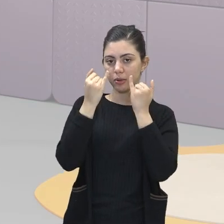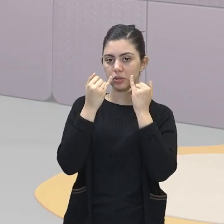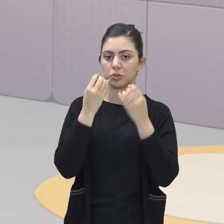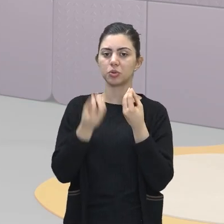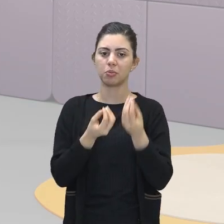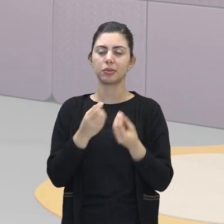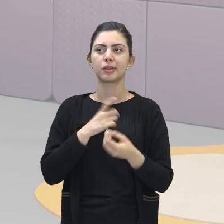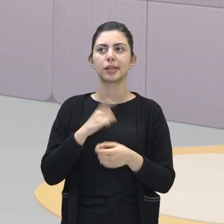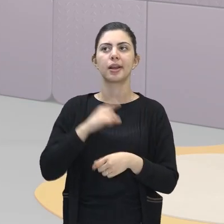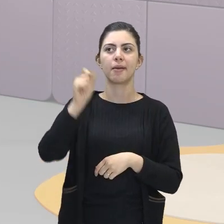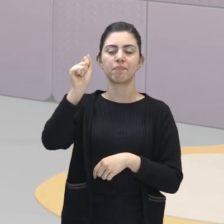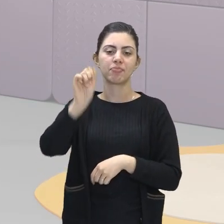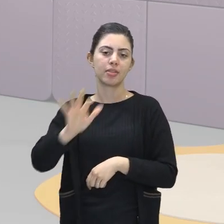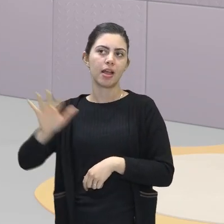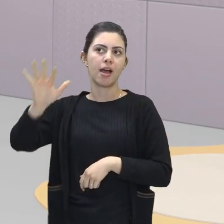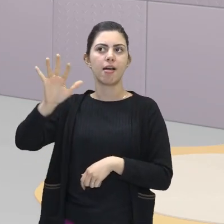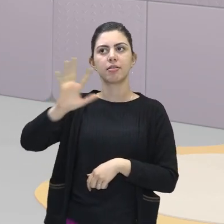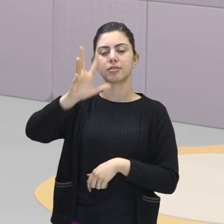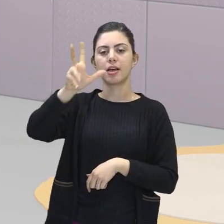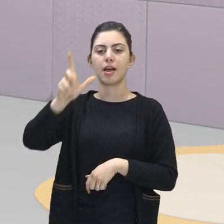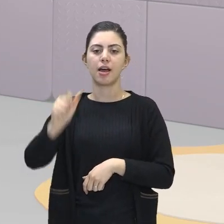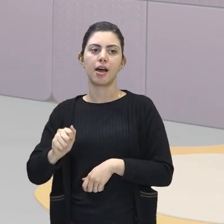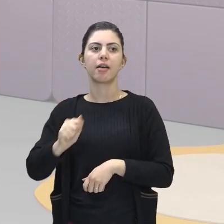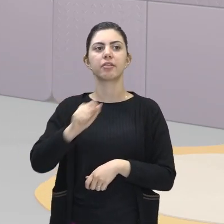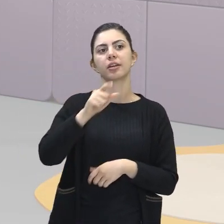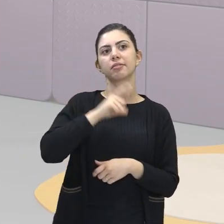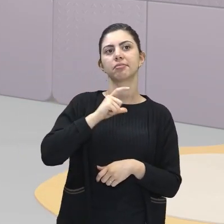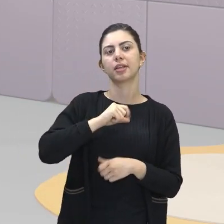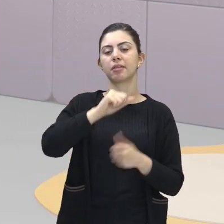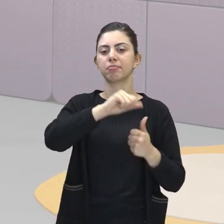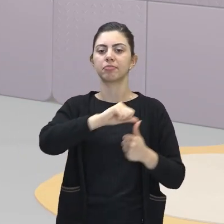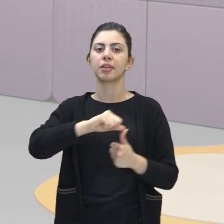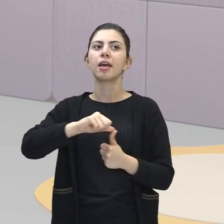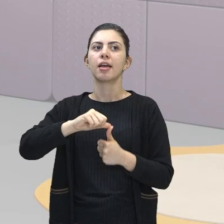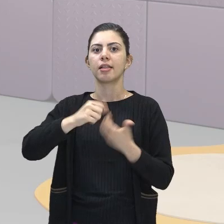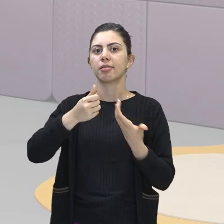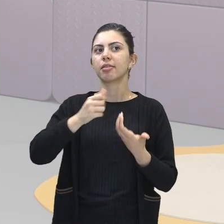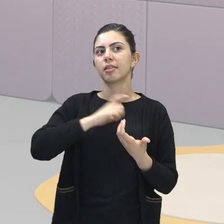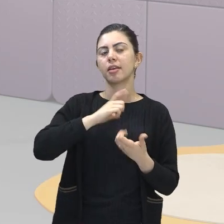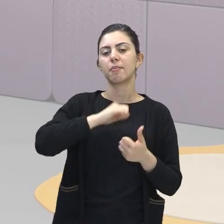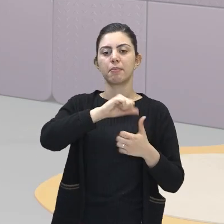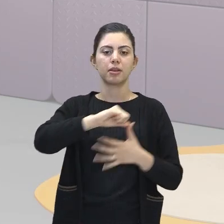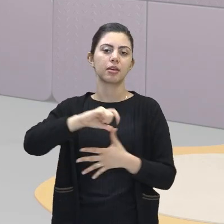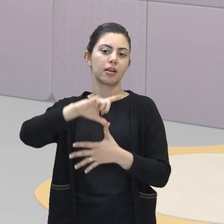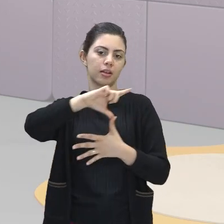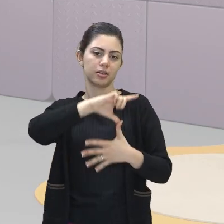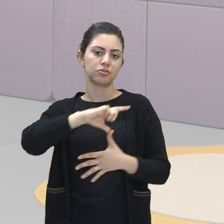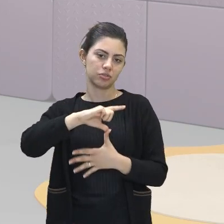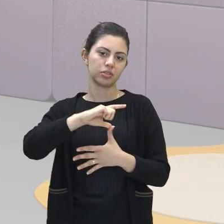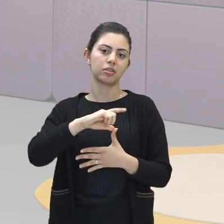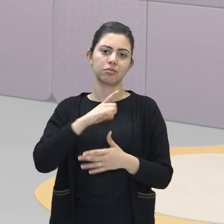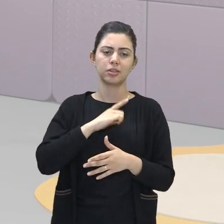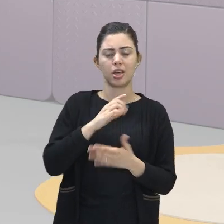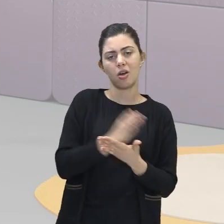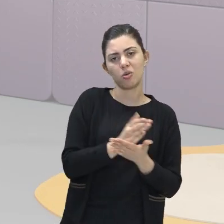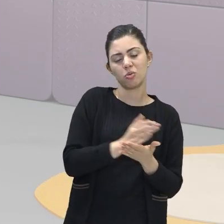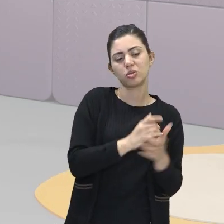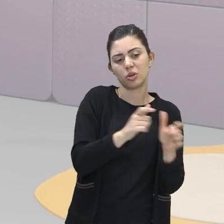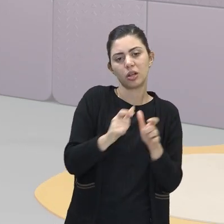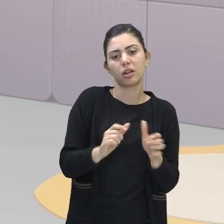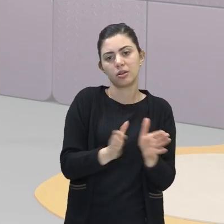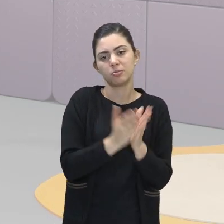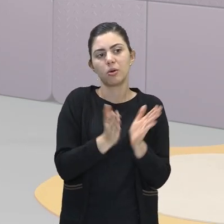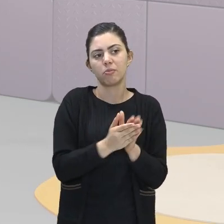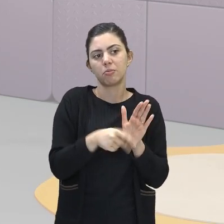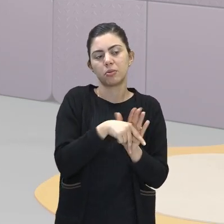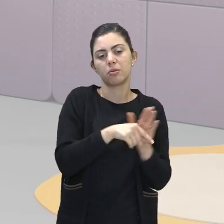Sudeste Asiático, está pegando a África, está pegando a América Latina também, né? Que ainda tem alguma parte, as áreas mais pobres que ainda são mais rurais, né? Então por isso